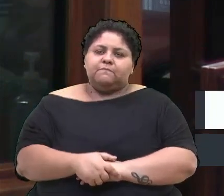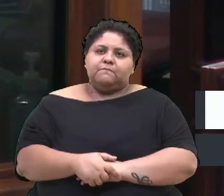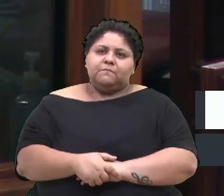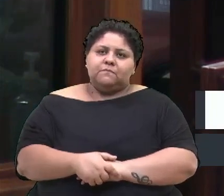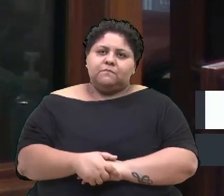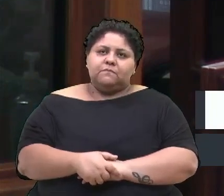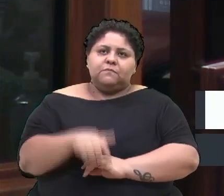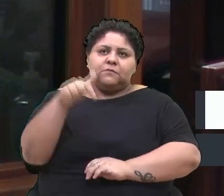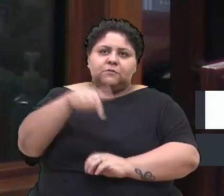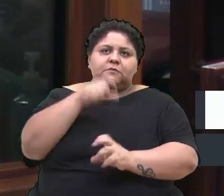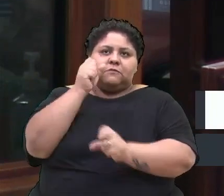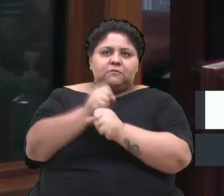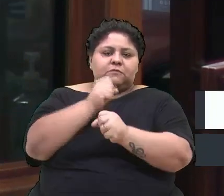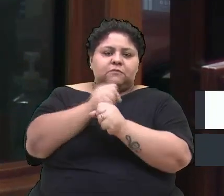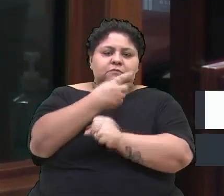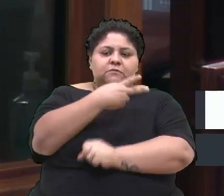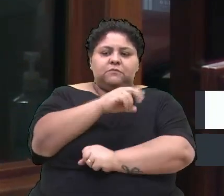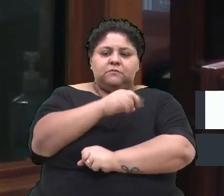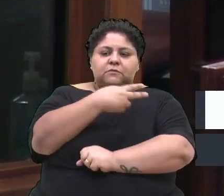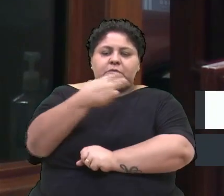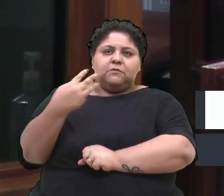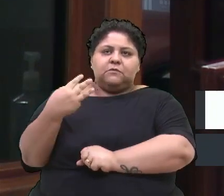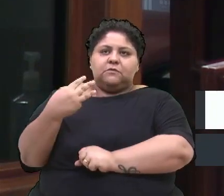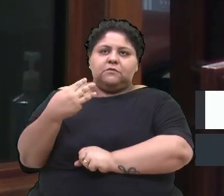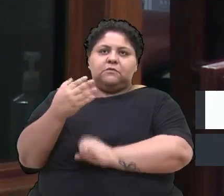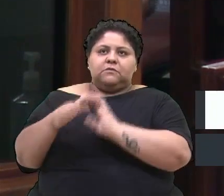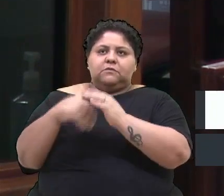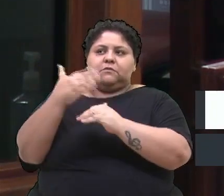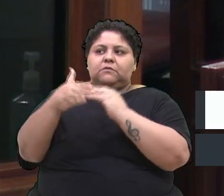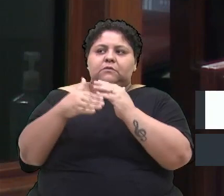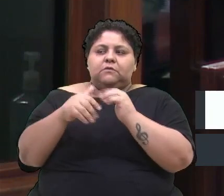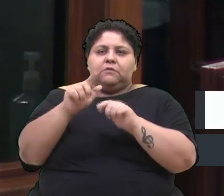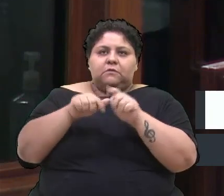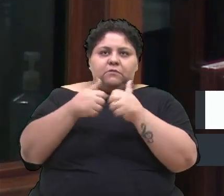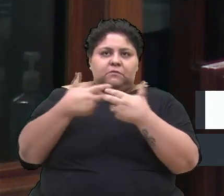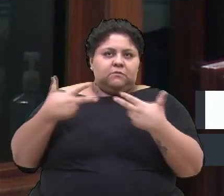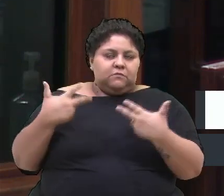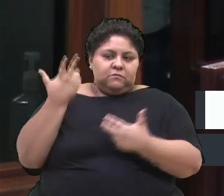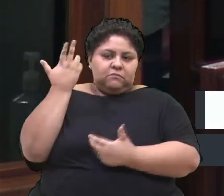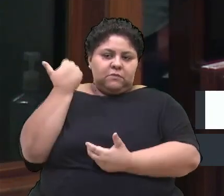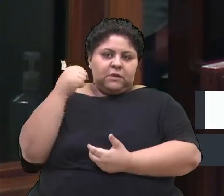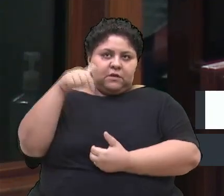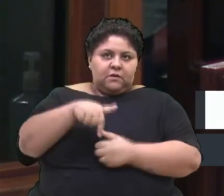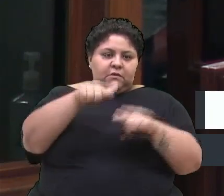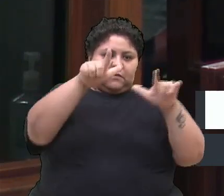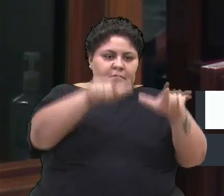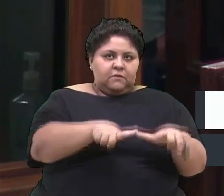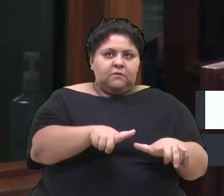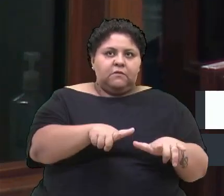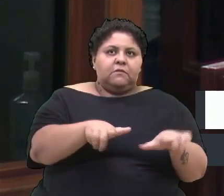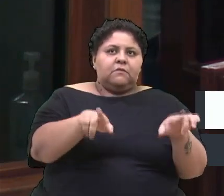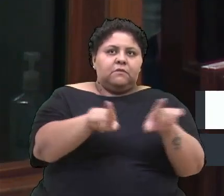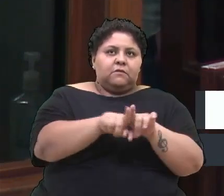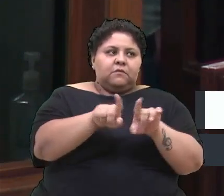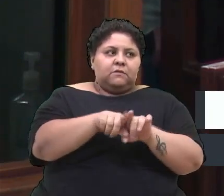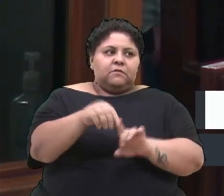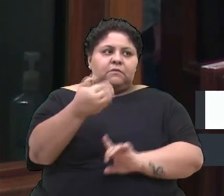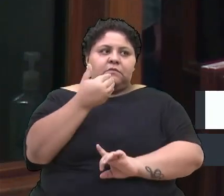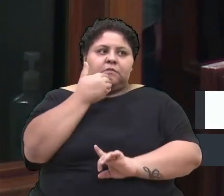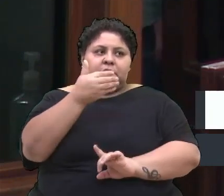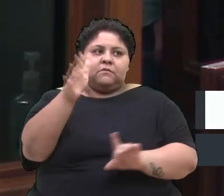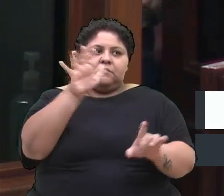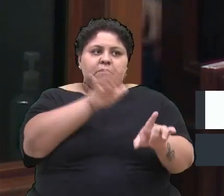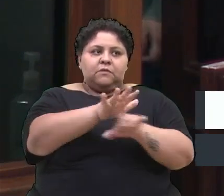Neste ano de 2023, além das atividades naturais do gabinete, que são as solicitações de